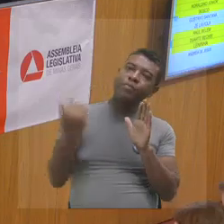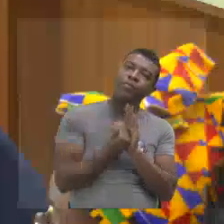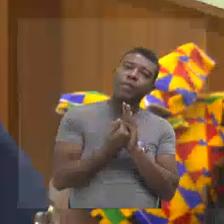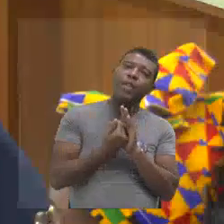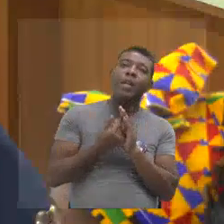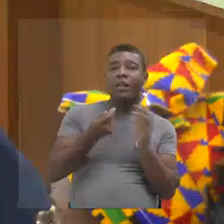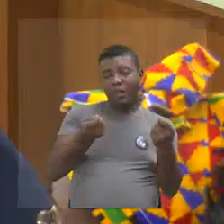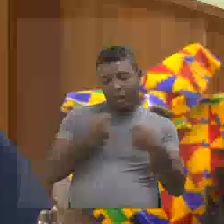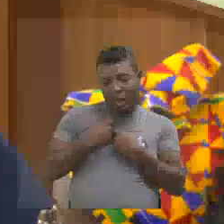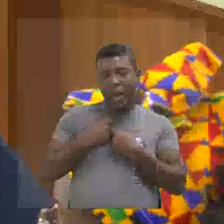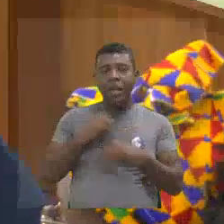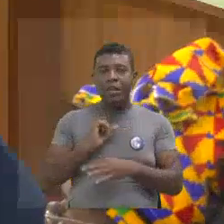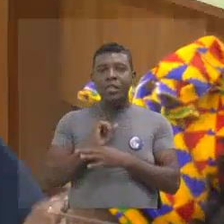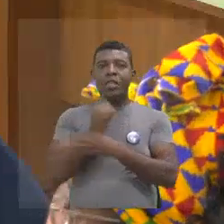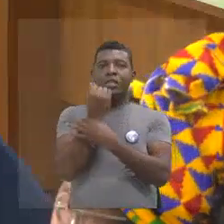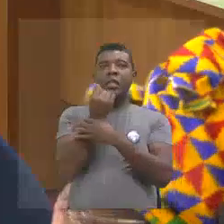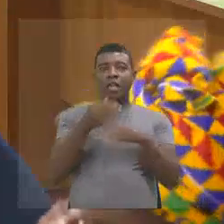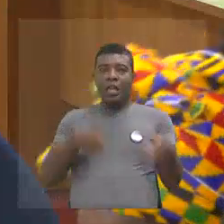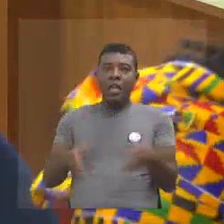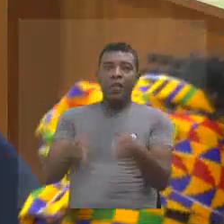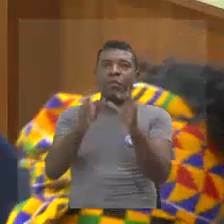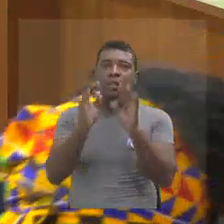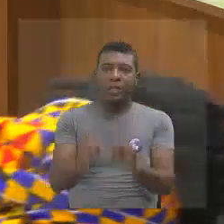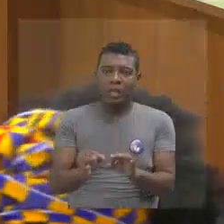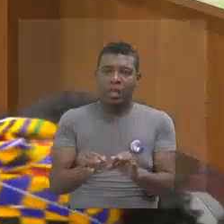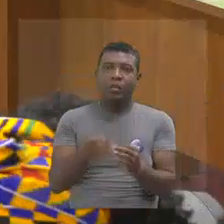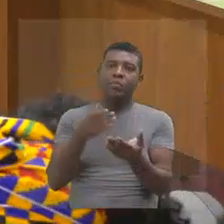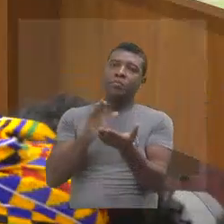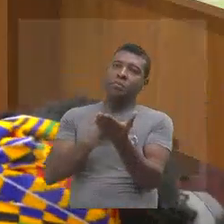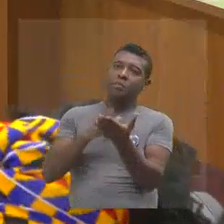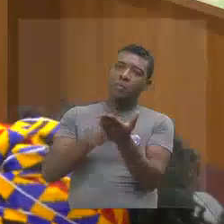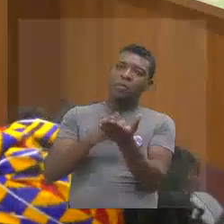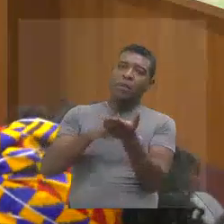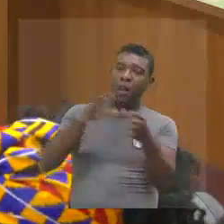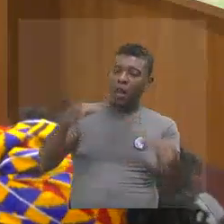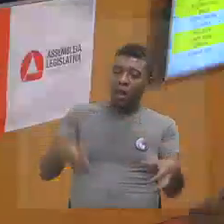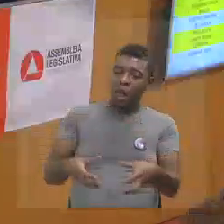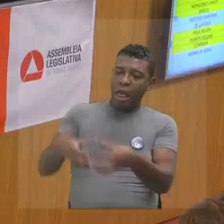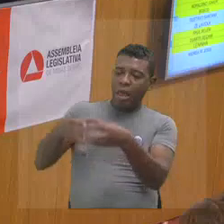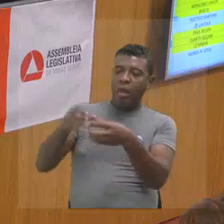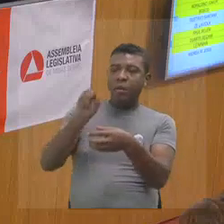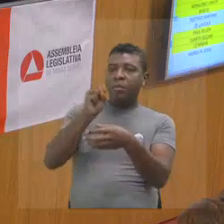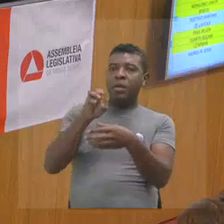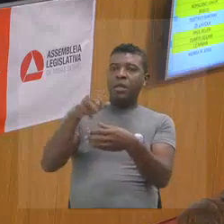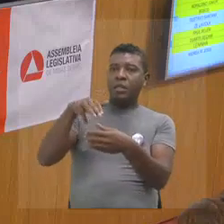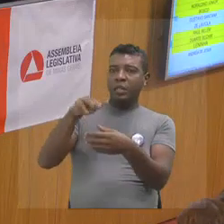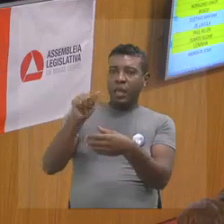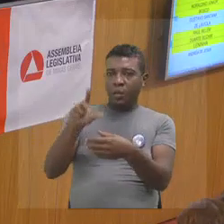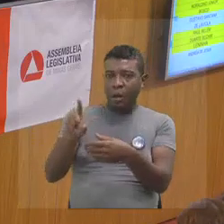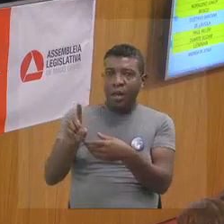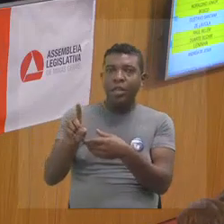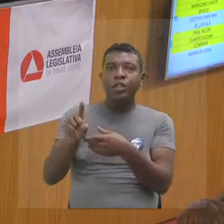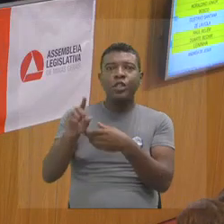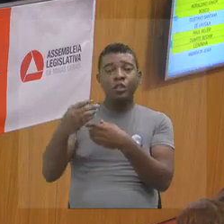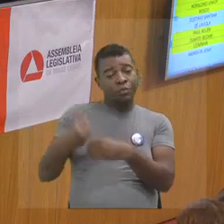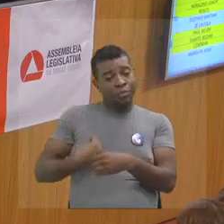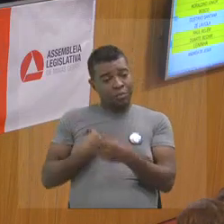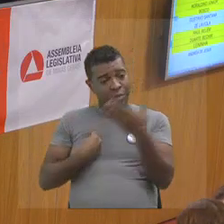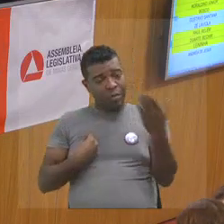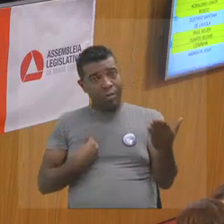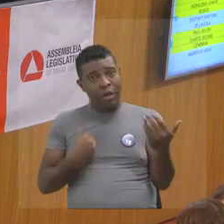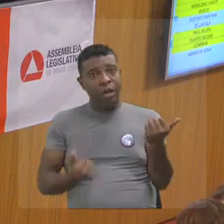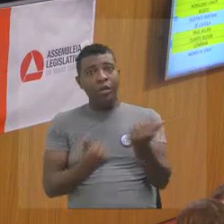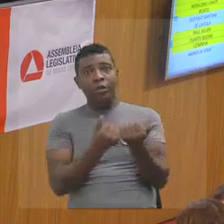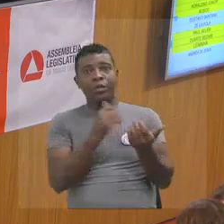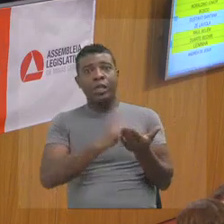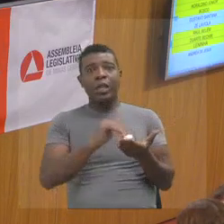estamos no caminho certo quero registrar mais uma vez os parabéns a toda a equipe da sede na presença da Senhora e do subsecretário o